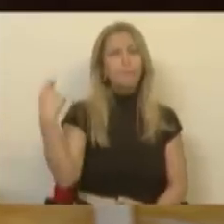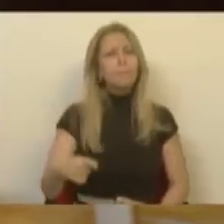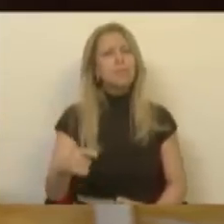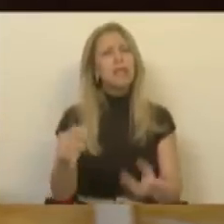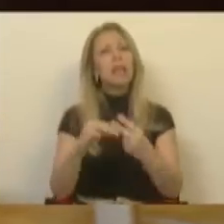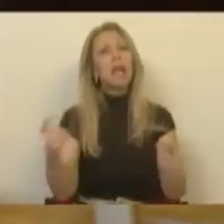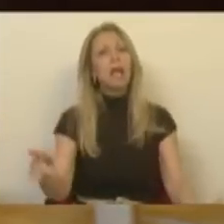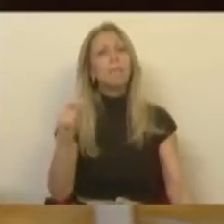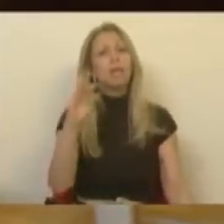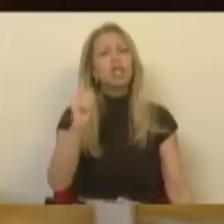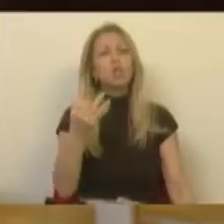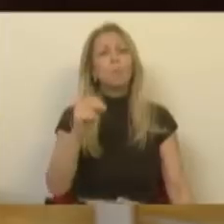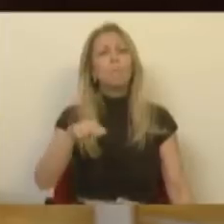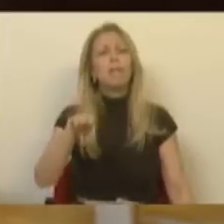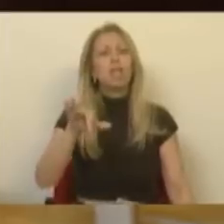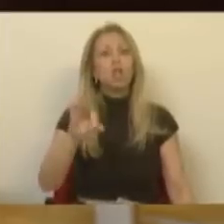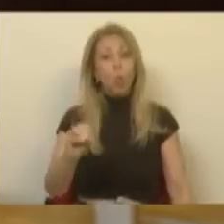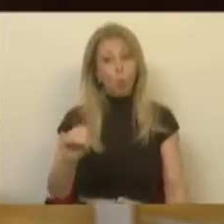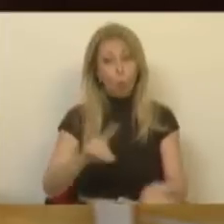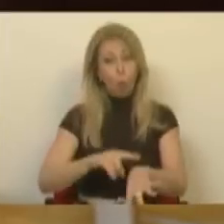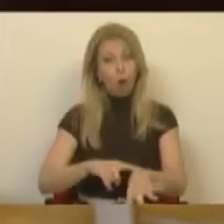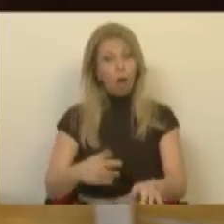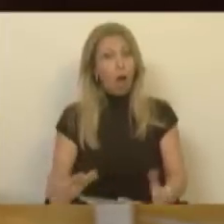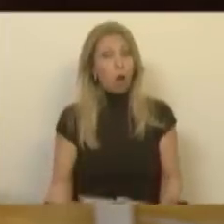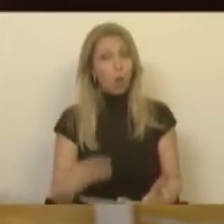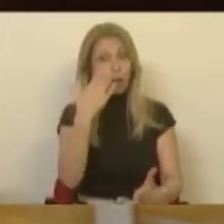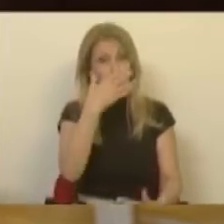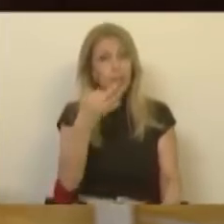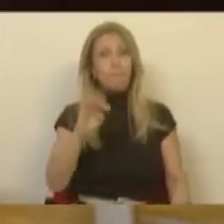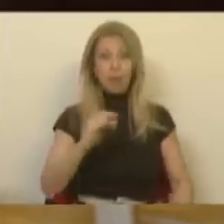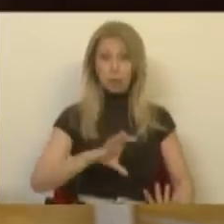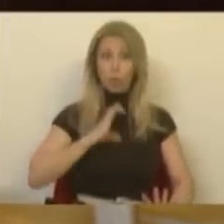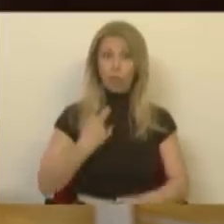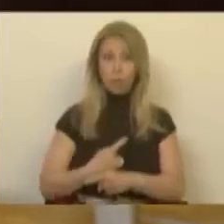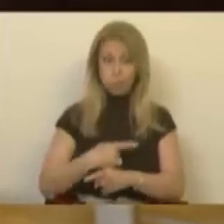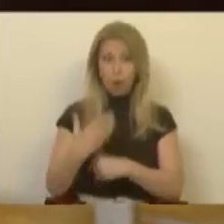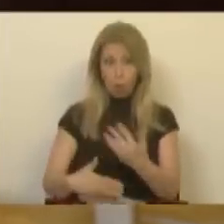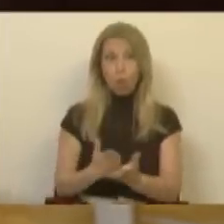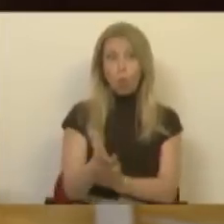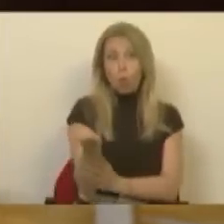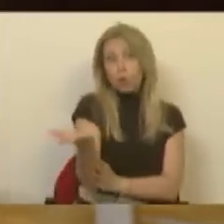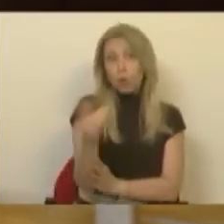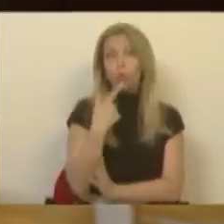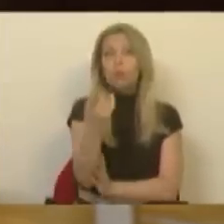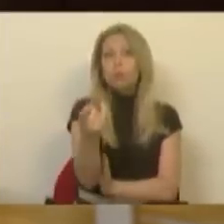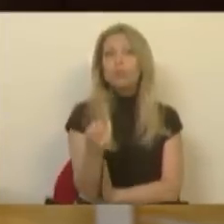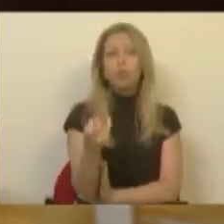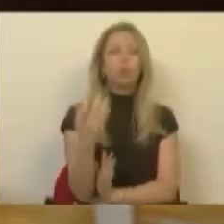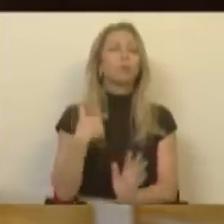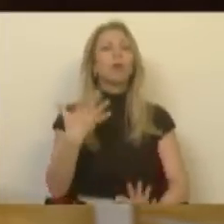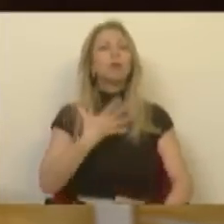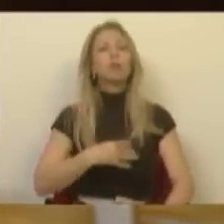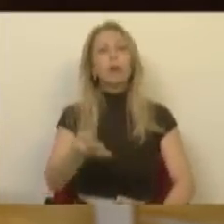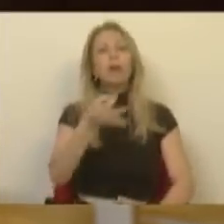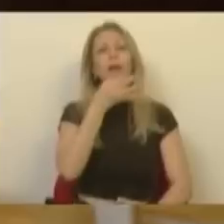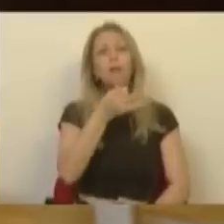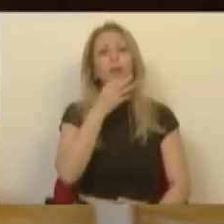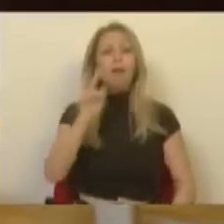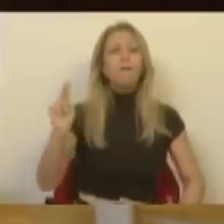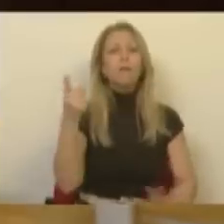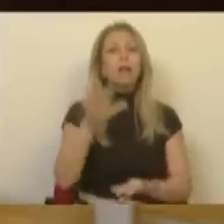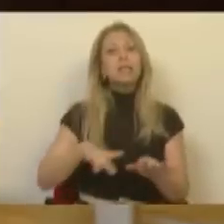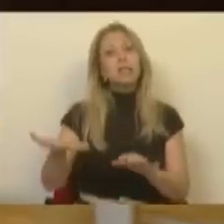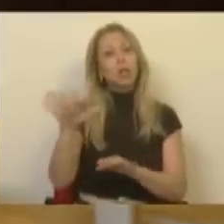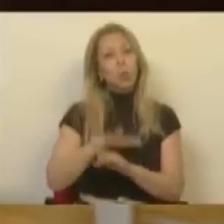spin a esta hora a hora que estamos aqui se o PS mantém essa confiança mas sobretudo que estavas a falar de dois outros casos à margem